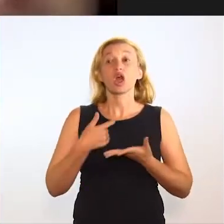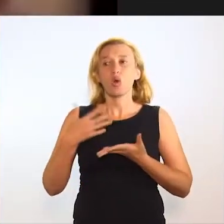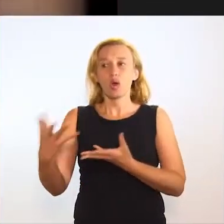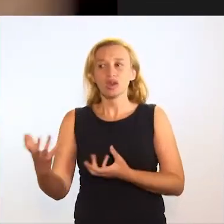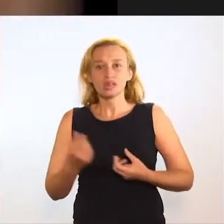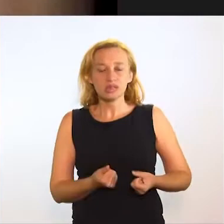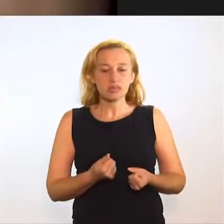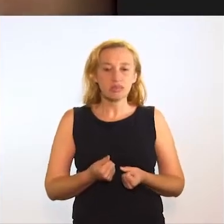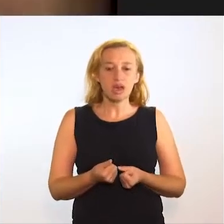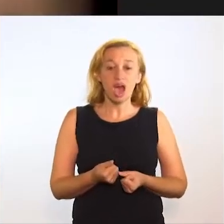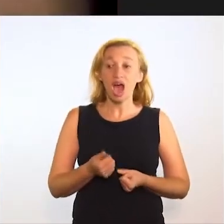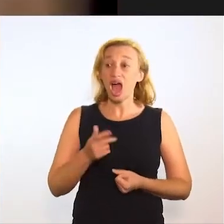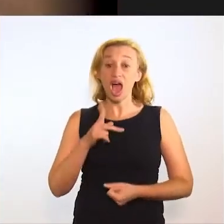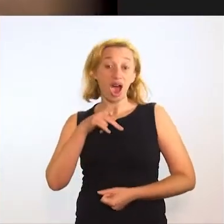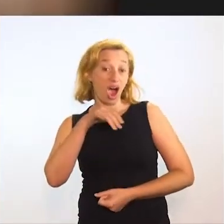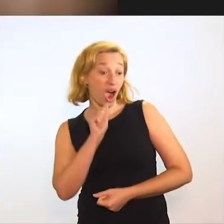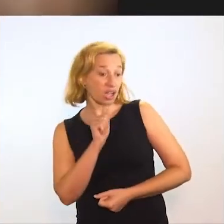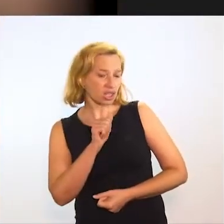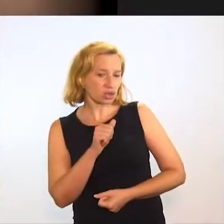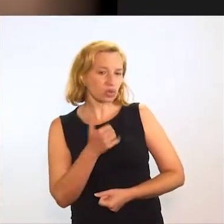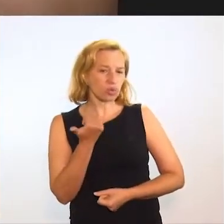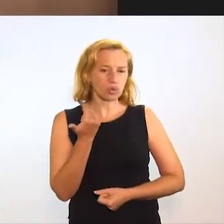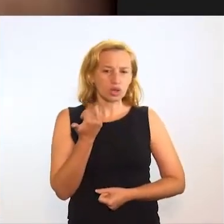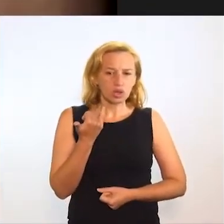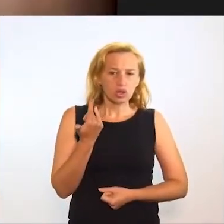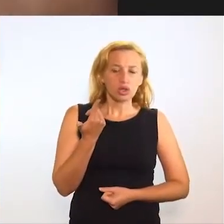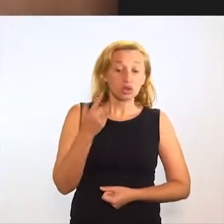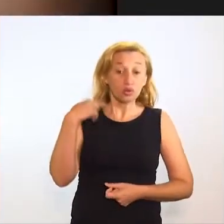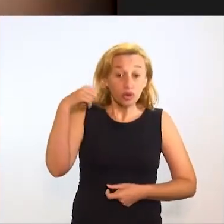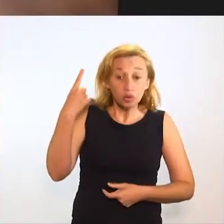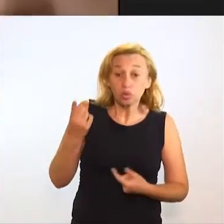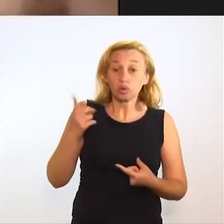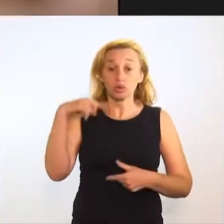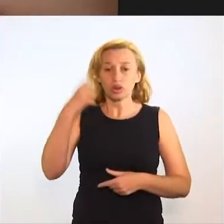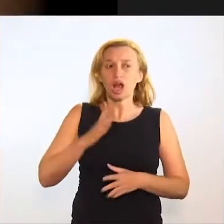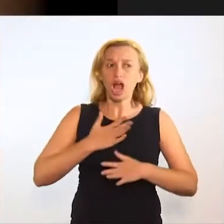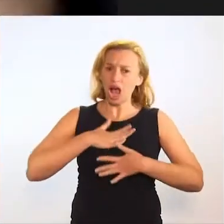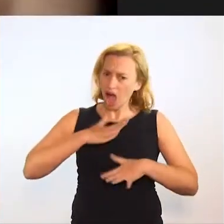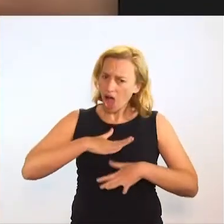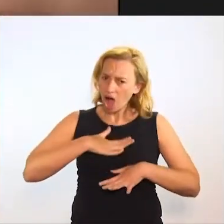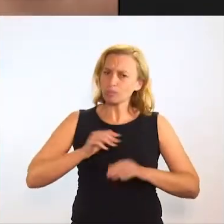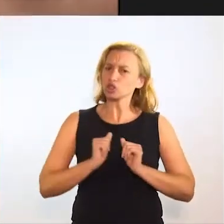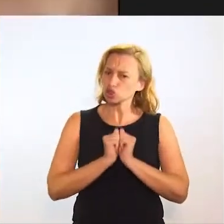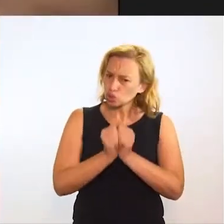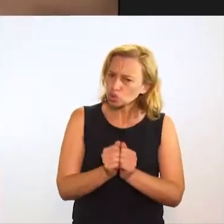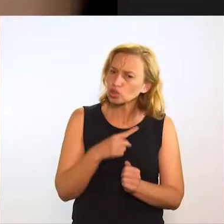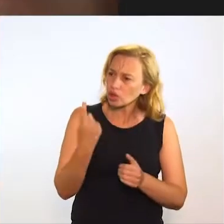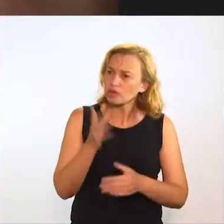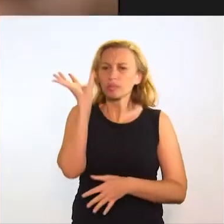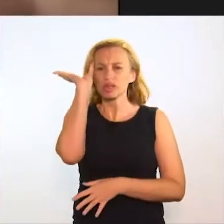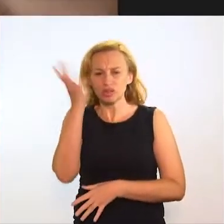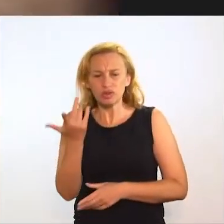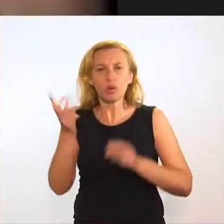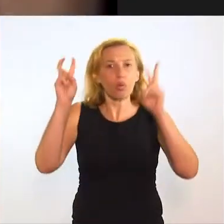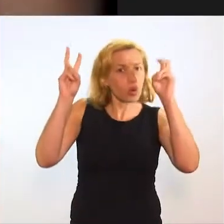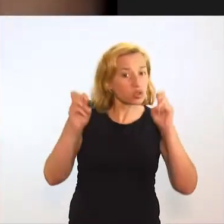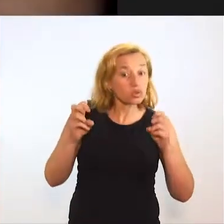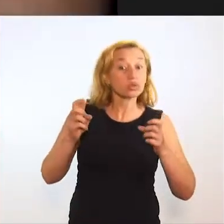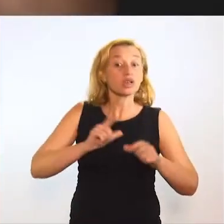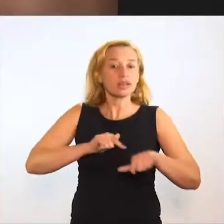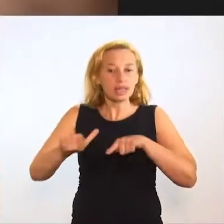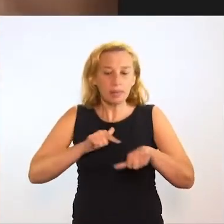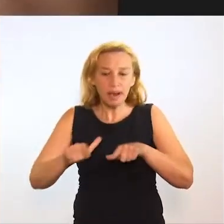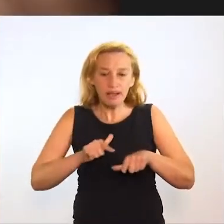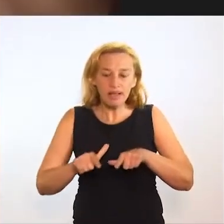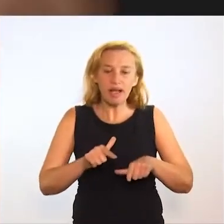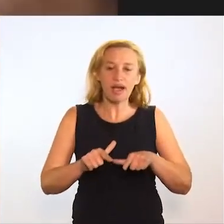assim, recebia contato, Ana, eu estou pirando. Não, não pira não, vamos juntas resolver a questão.